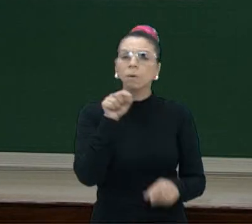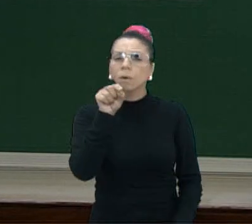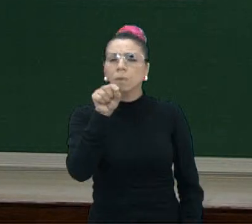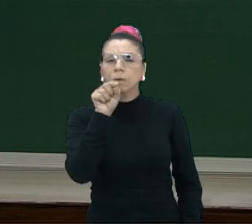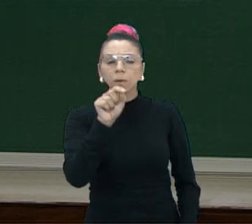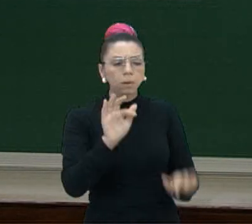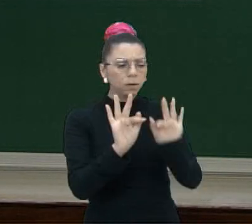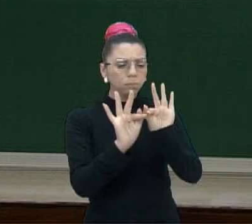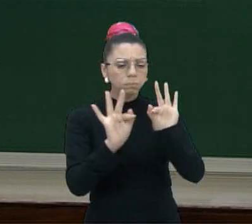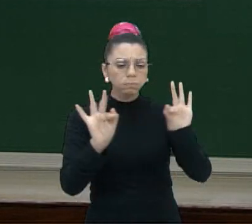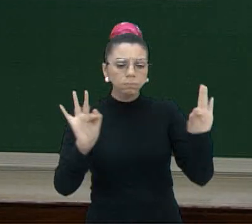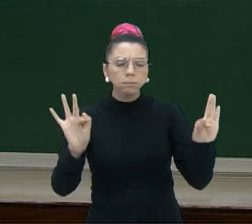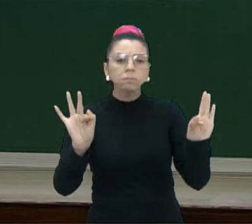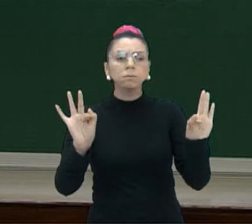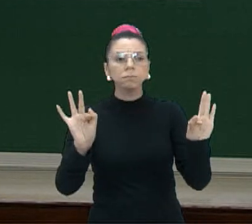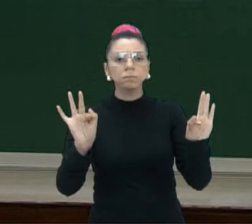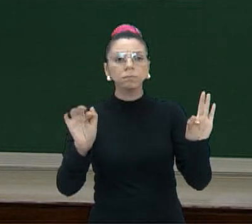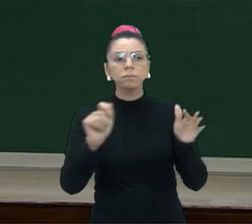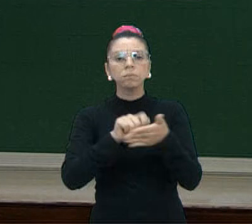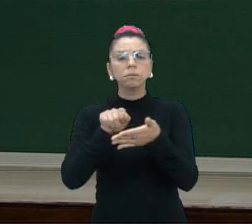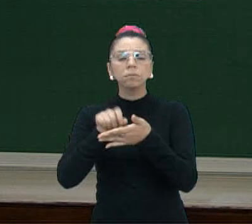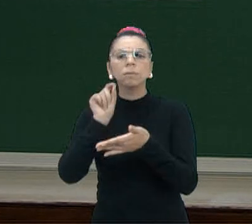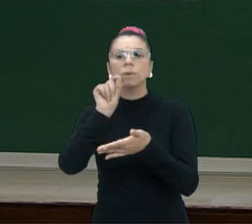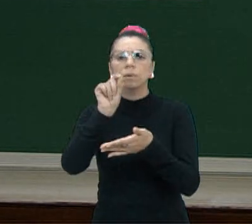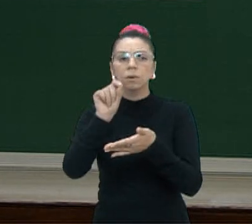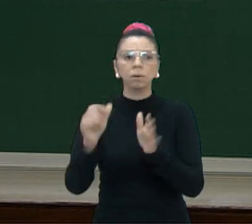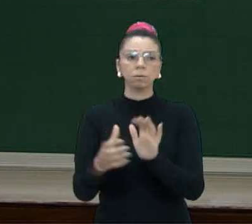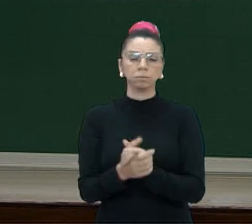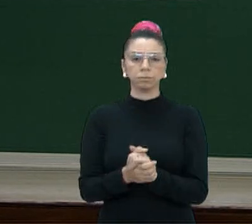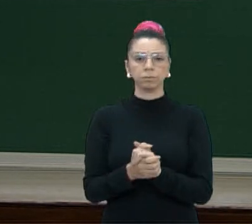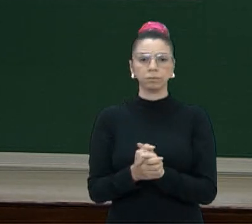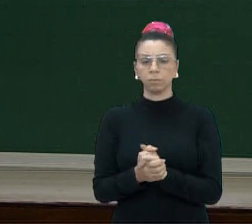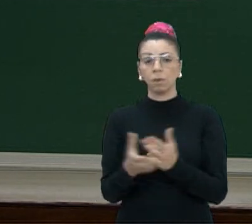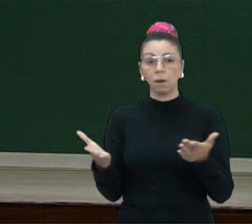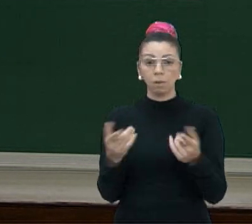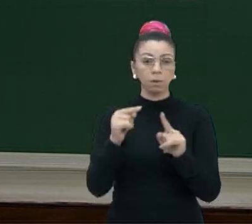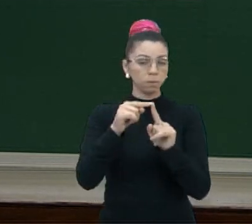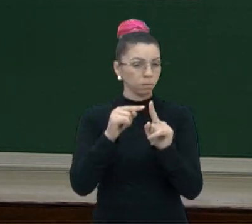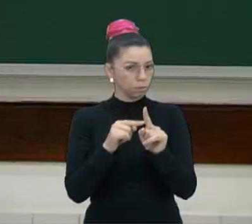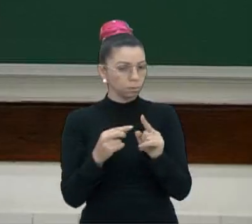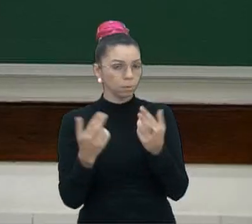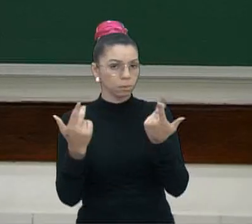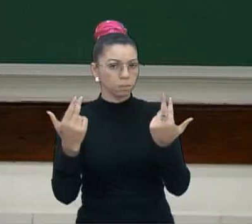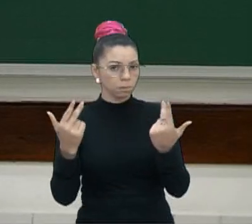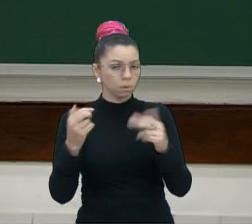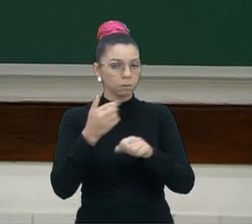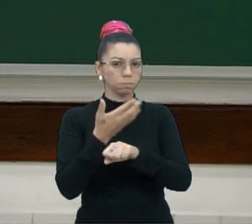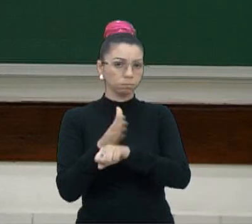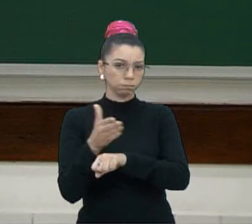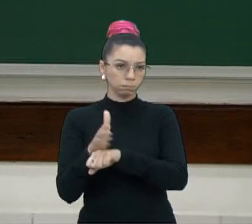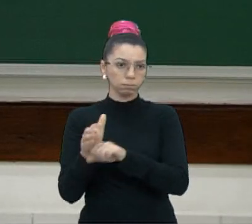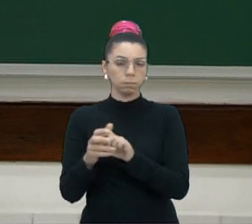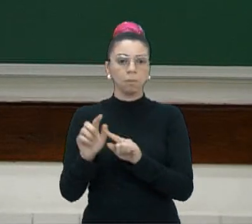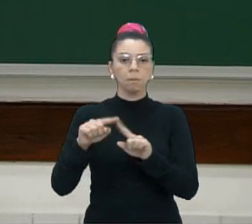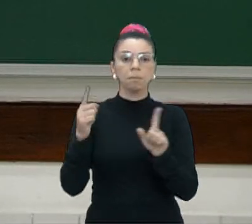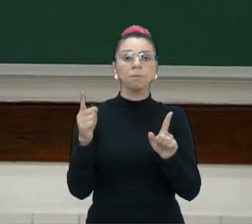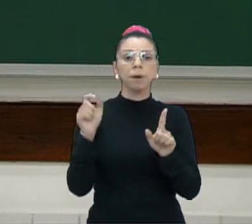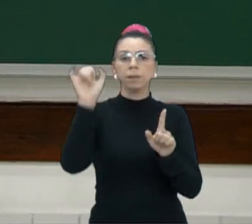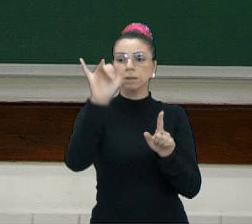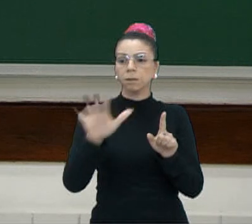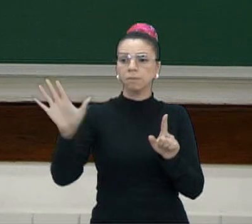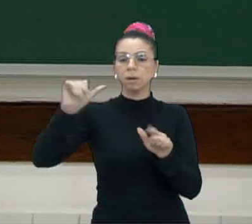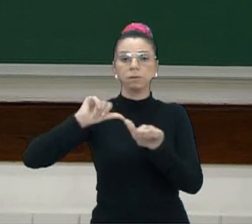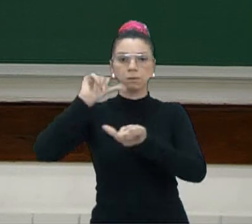Que legenda você escreveu? E agora, o mesmo exercício, mas com uma outra imagem. Você